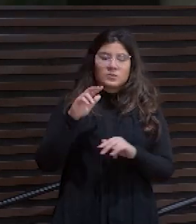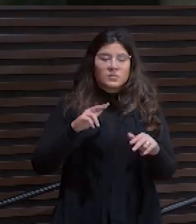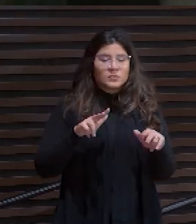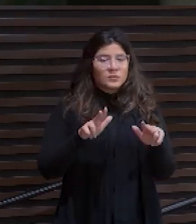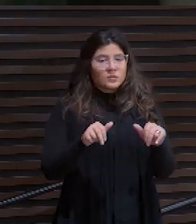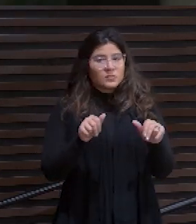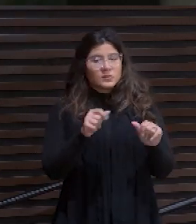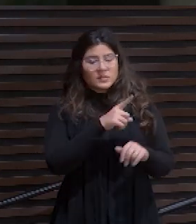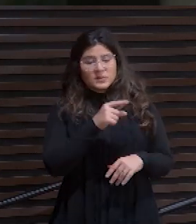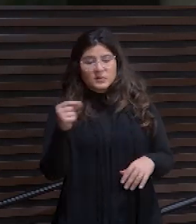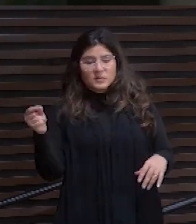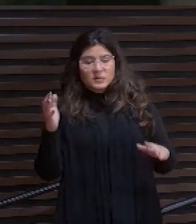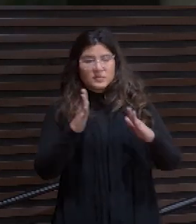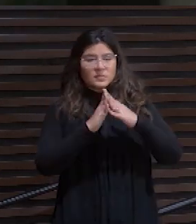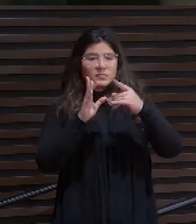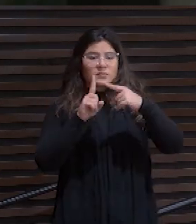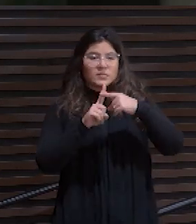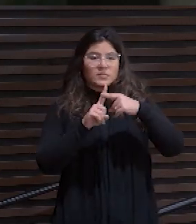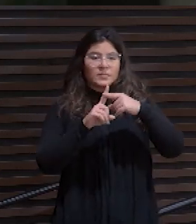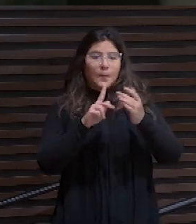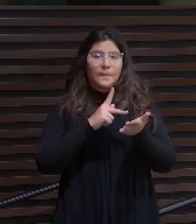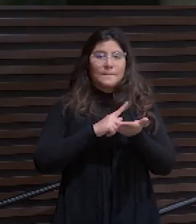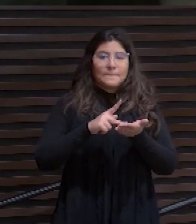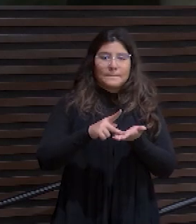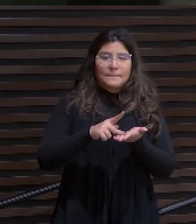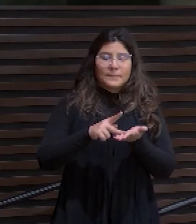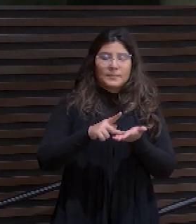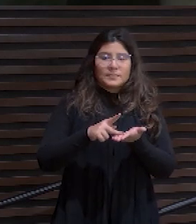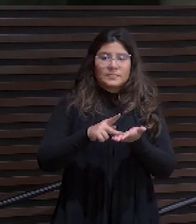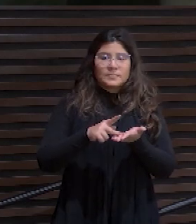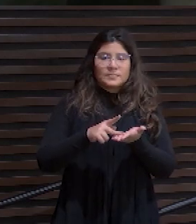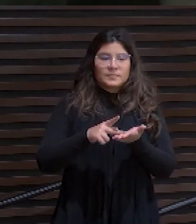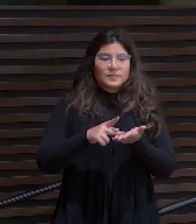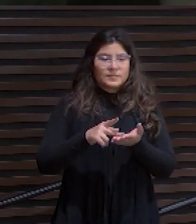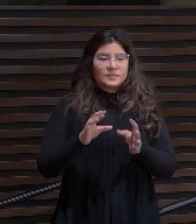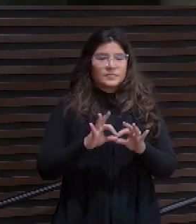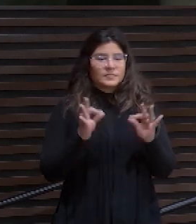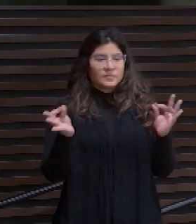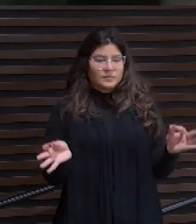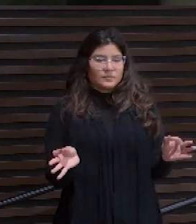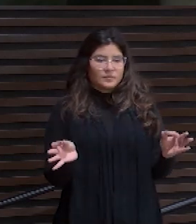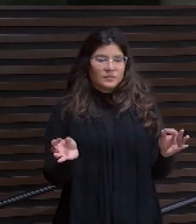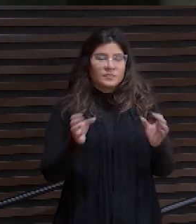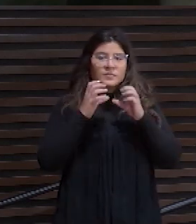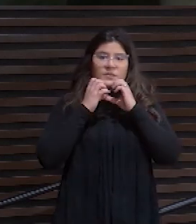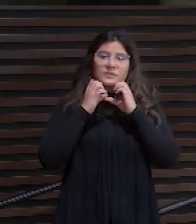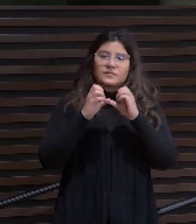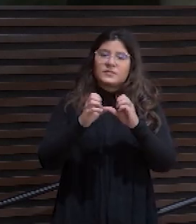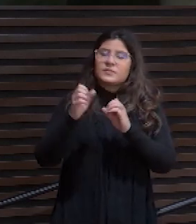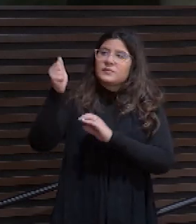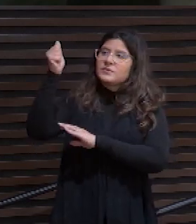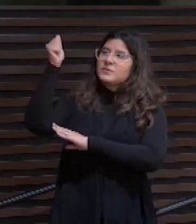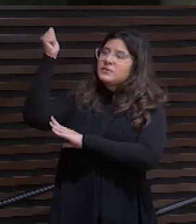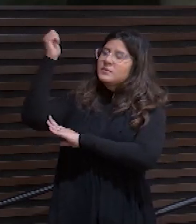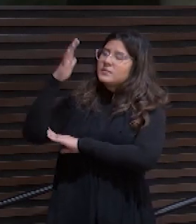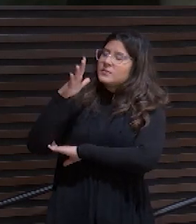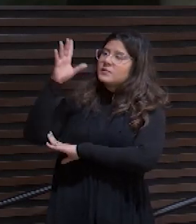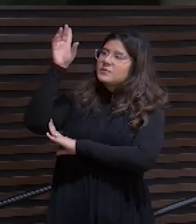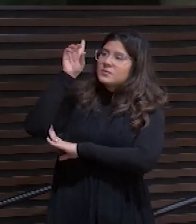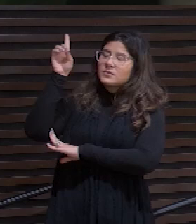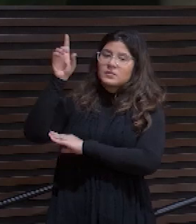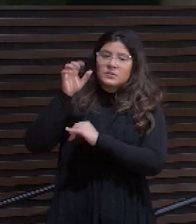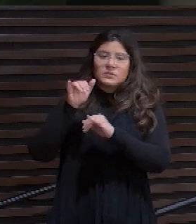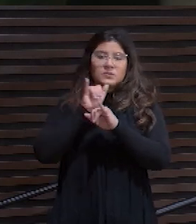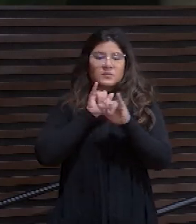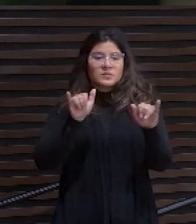fundamento, da pureza e da simplicidade do evangelho, da graça de Deus, da mensagem da cruz,